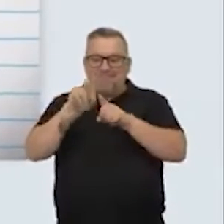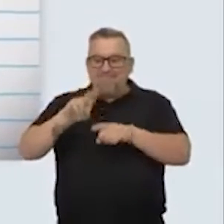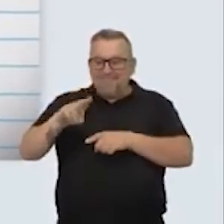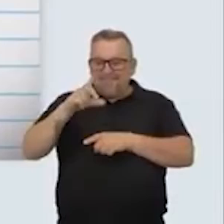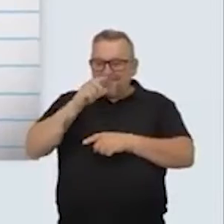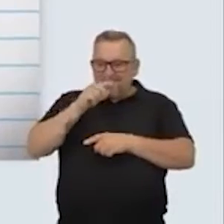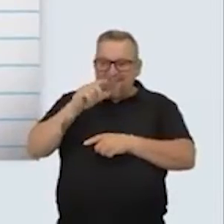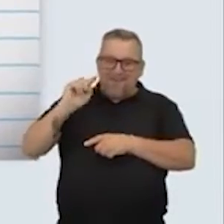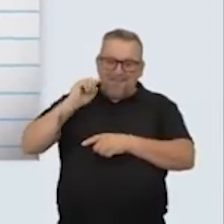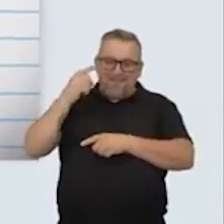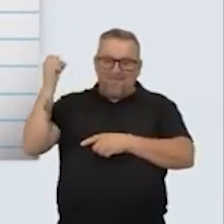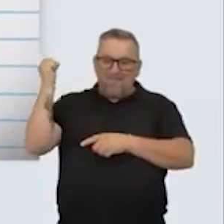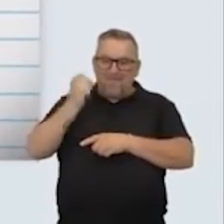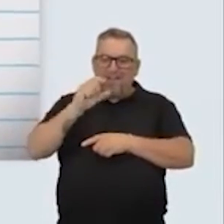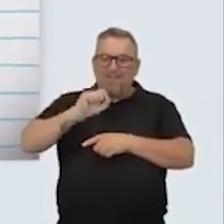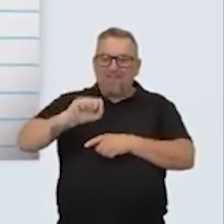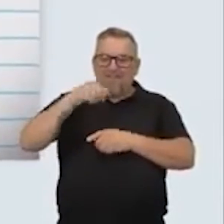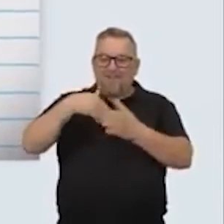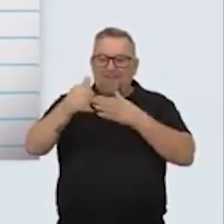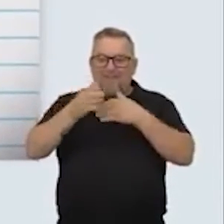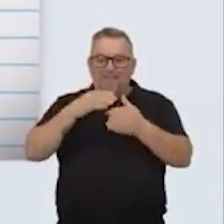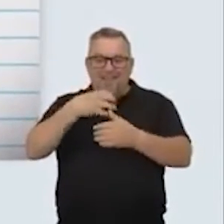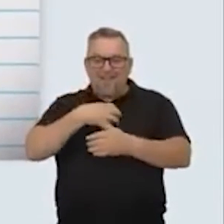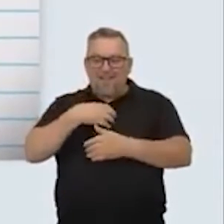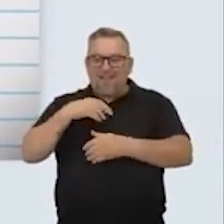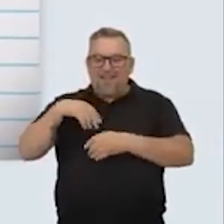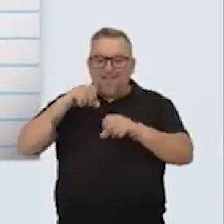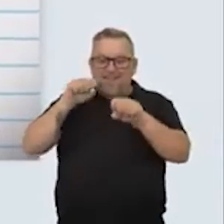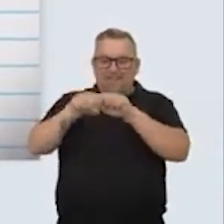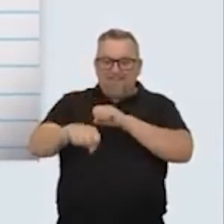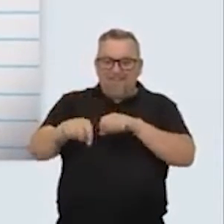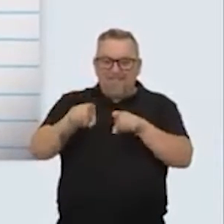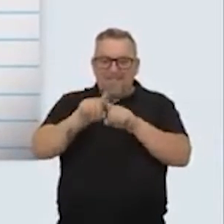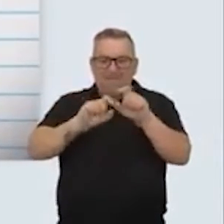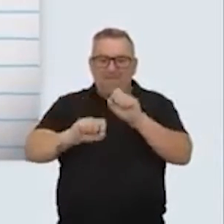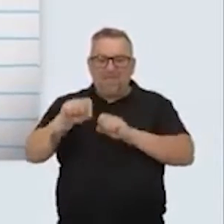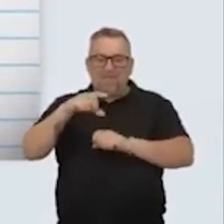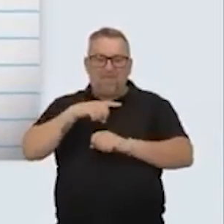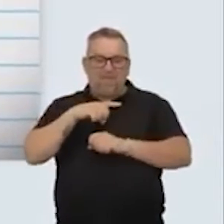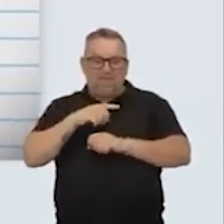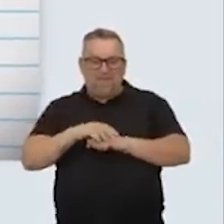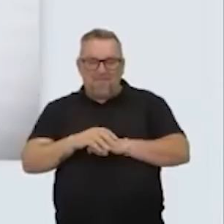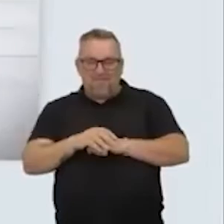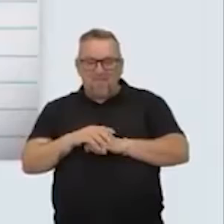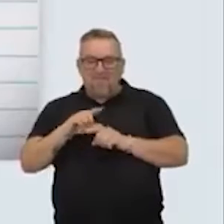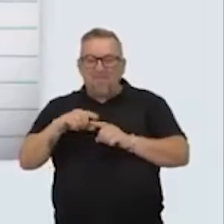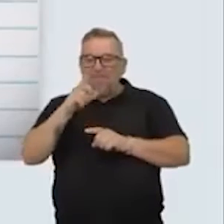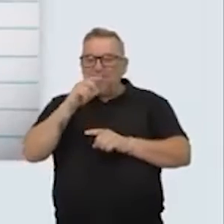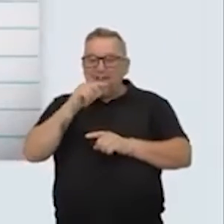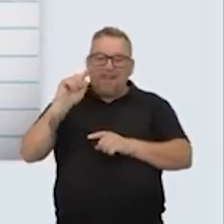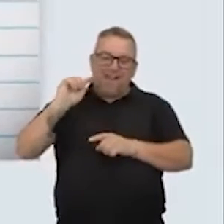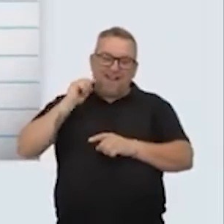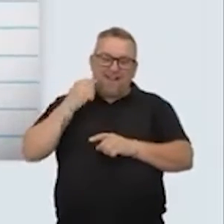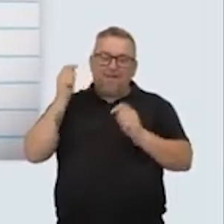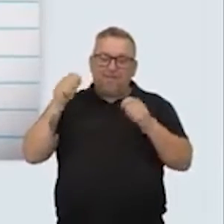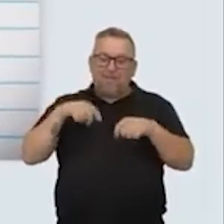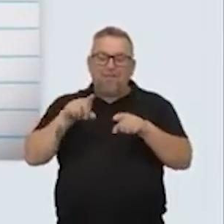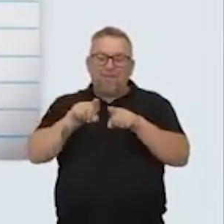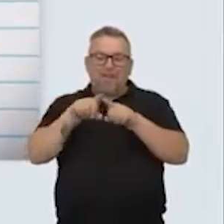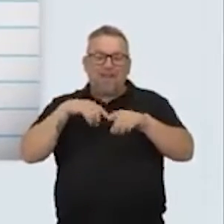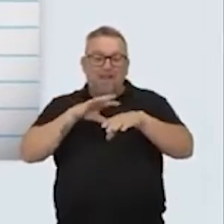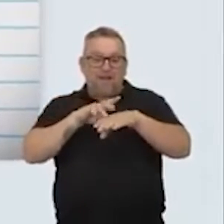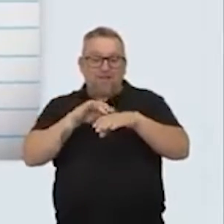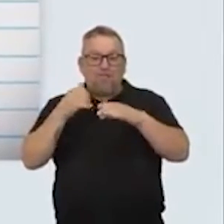da água poluída mata mais do que qualquer forma de violência, incluindo as guerras. A água contaminada pode transmitir doenças